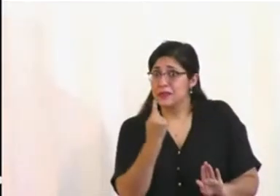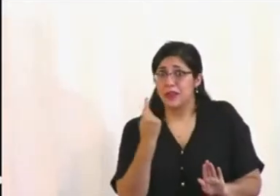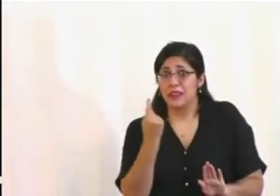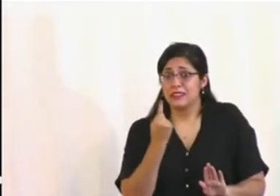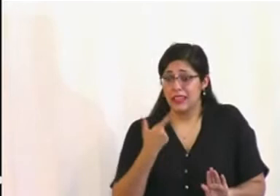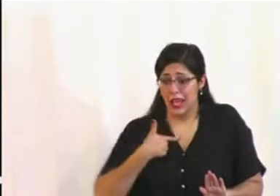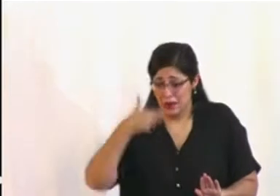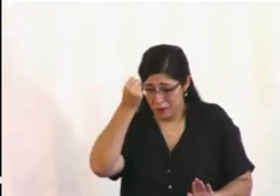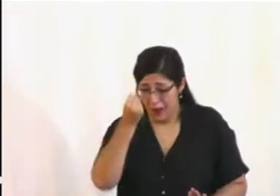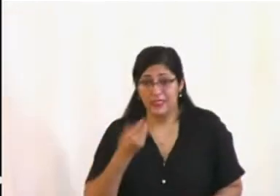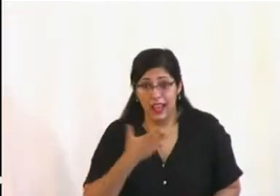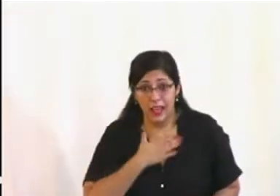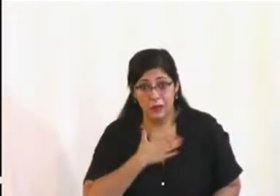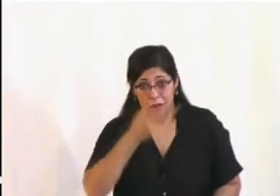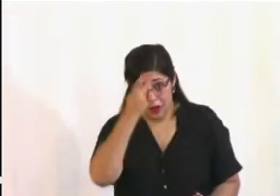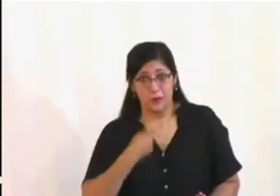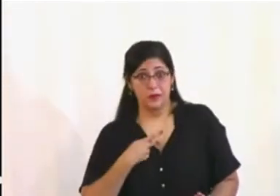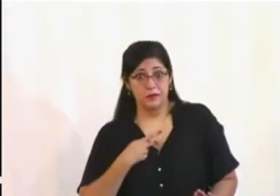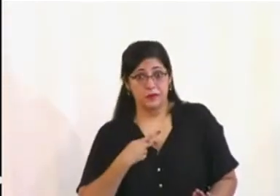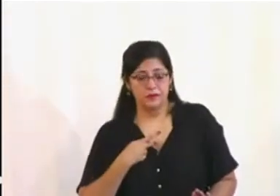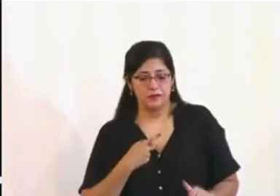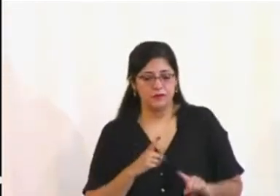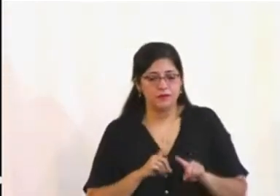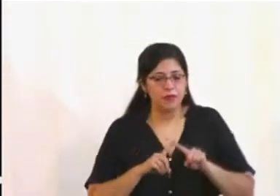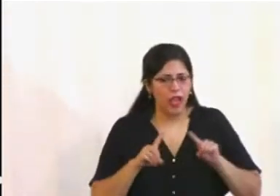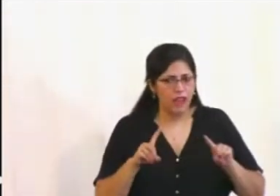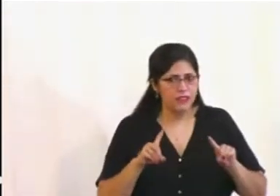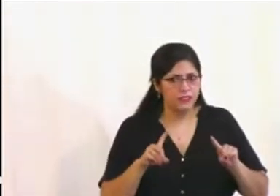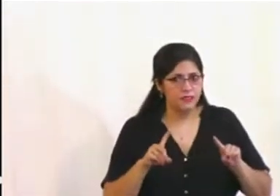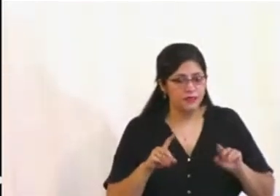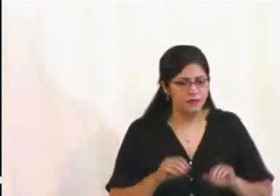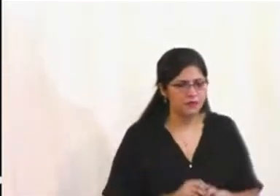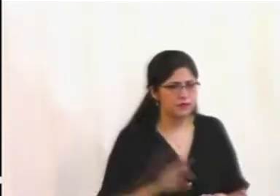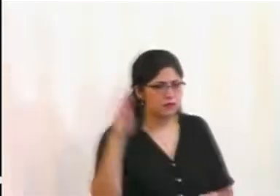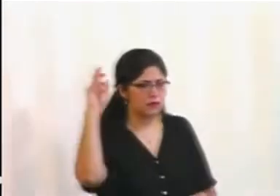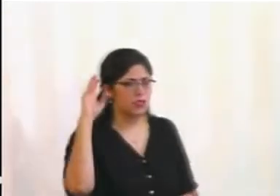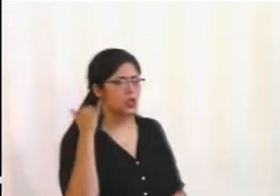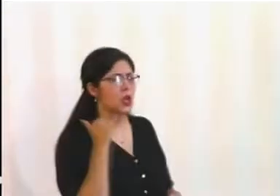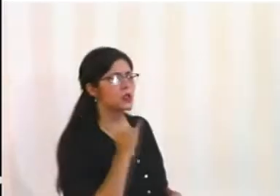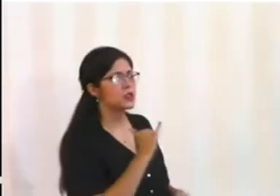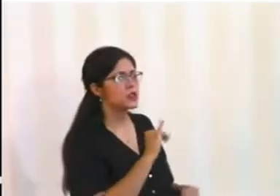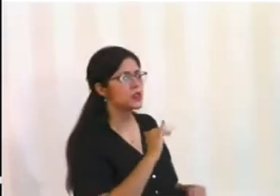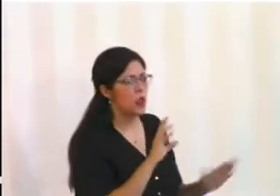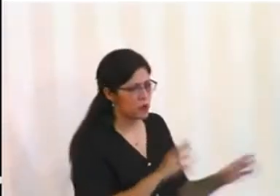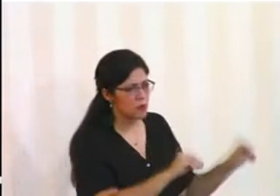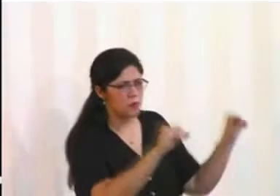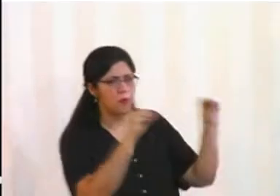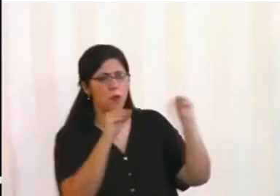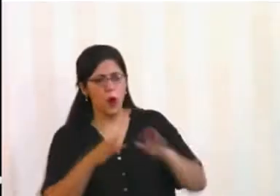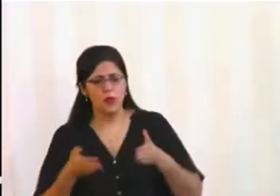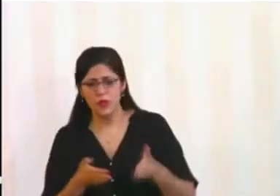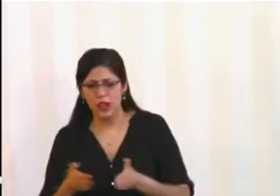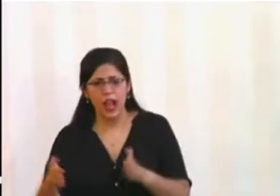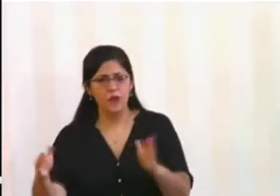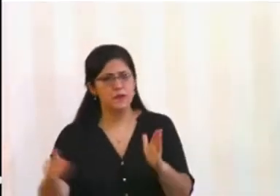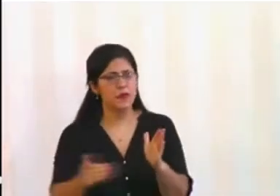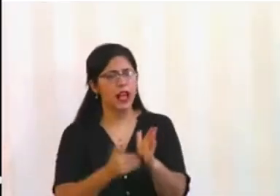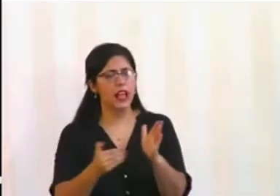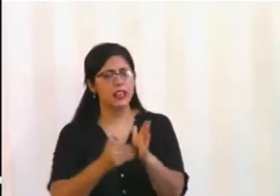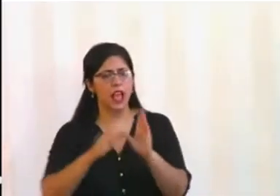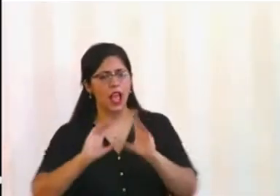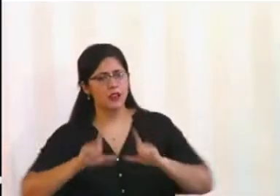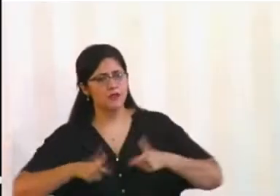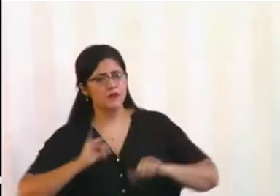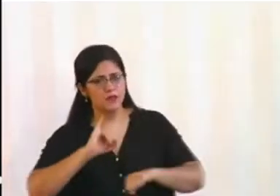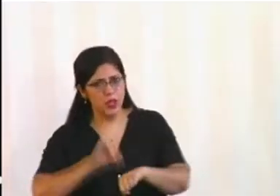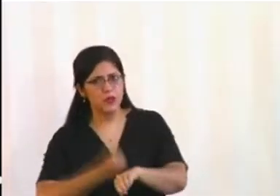vida. Disse-lhe o Senhor: Vai, volta ao teu caminho para o deserto de Damasco, e em chegando lá, unge